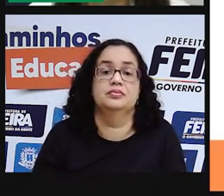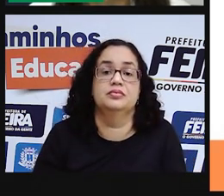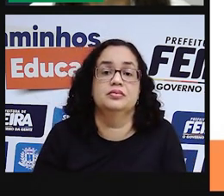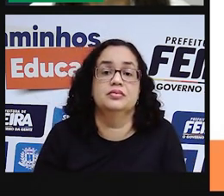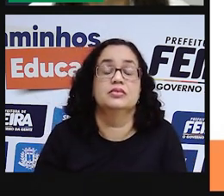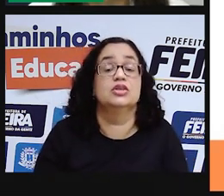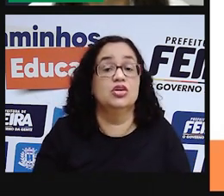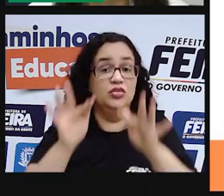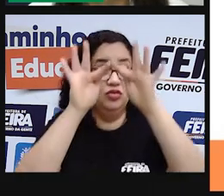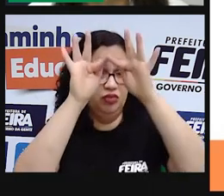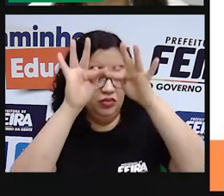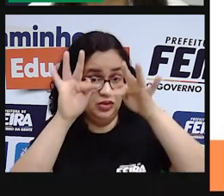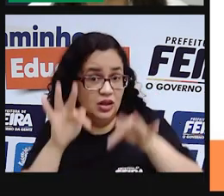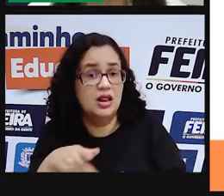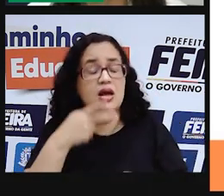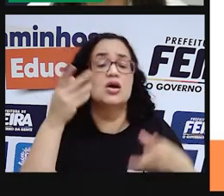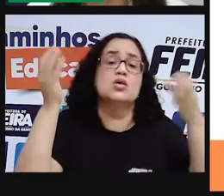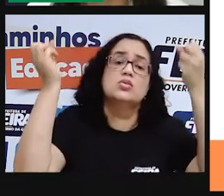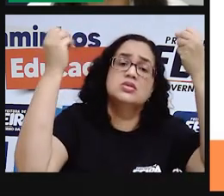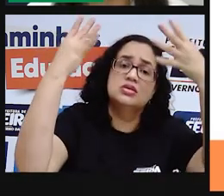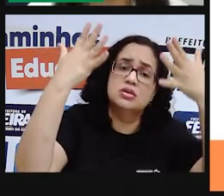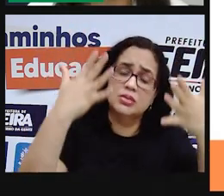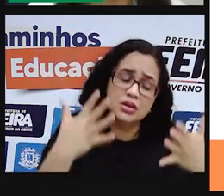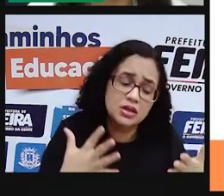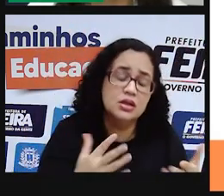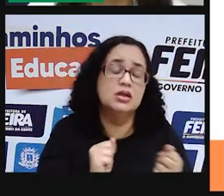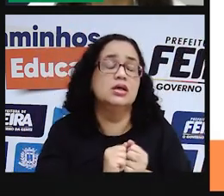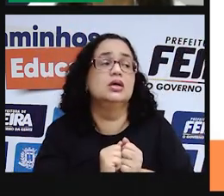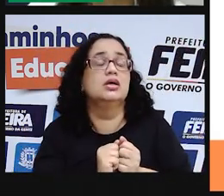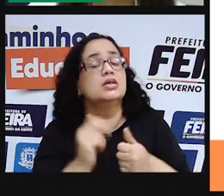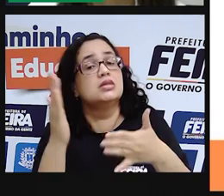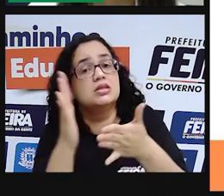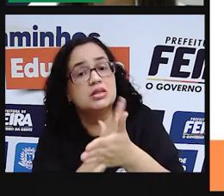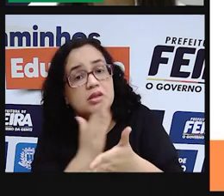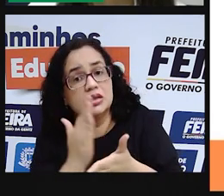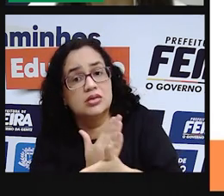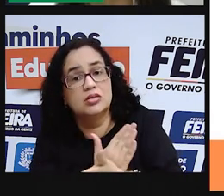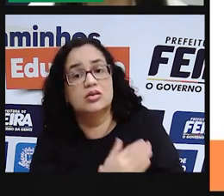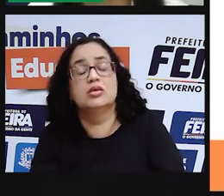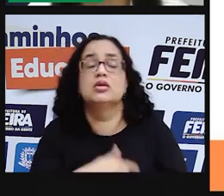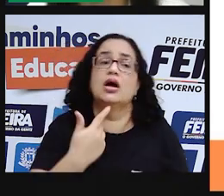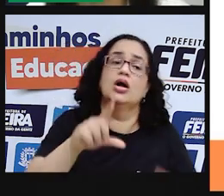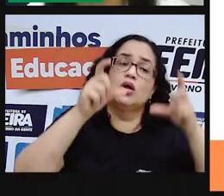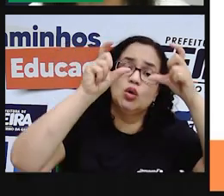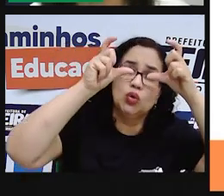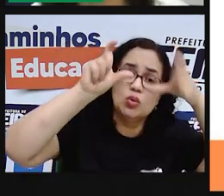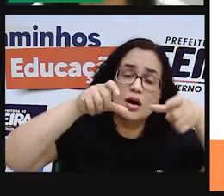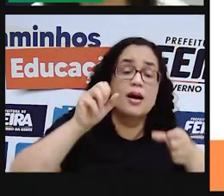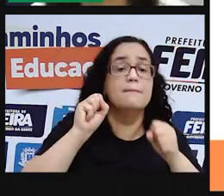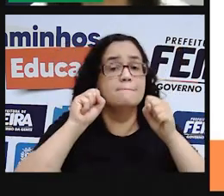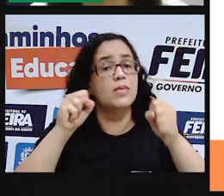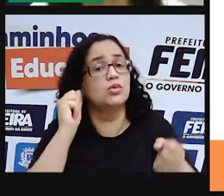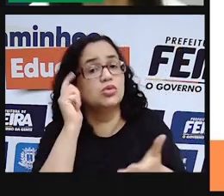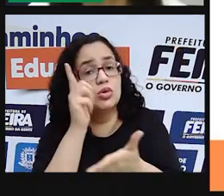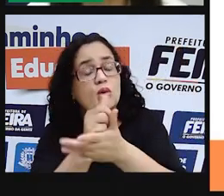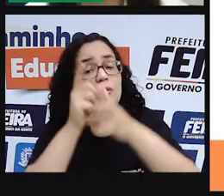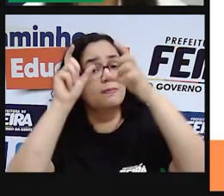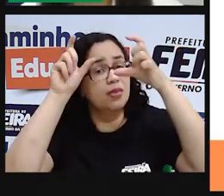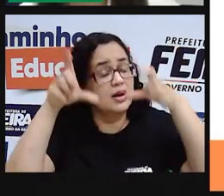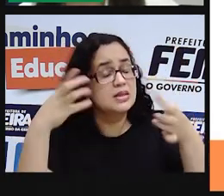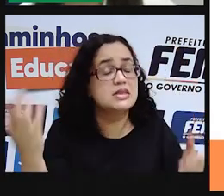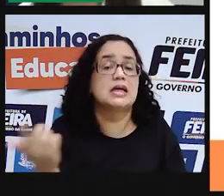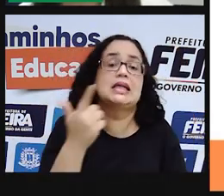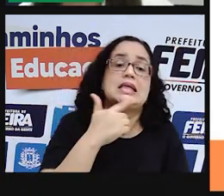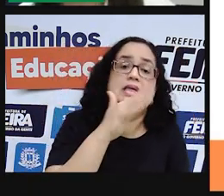Então, finaliza-se ali dizendo, não, este produto pode ser estar disponível em tal lugar, ele é destinado à criança,